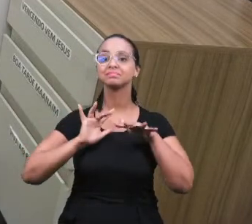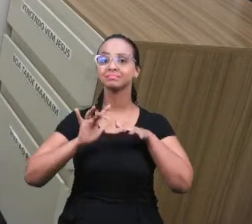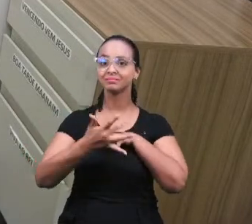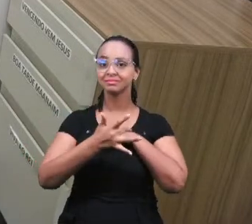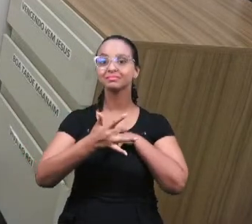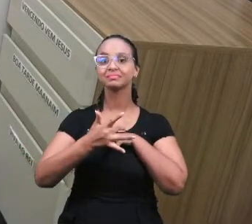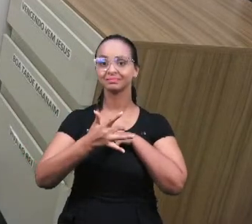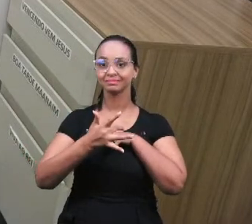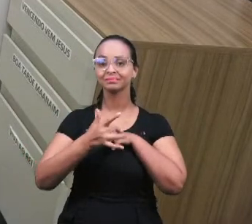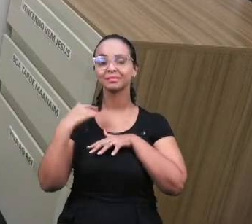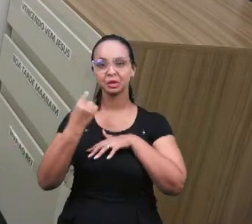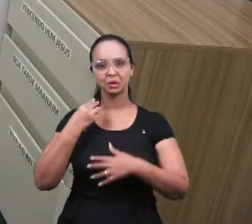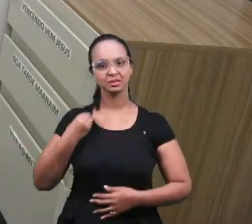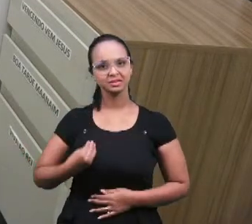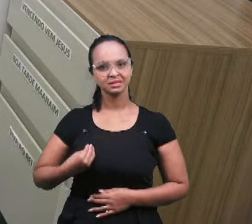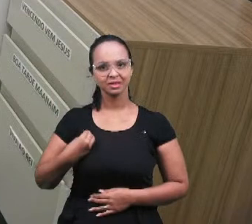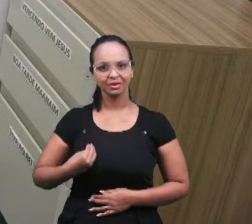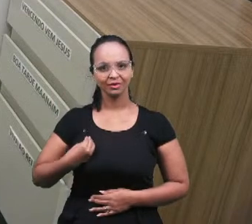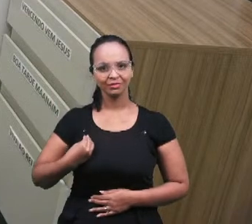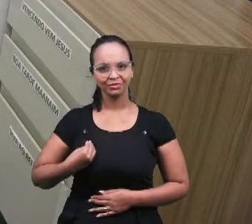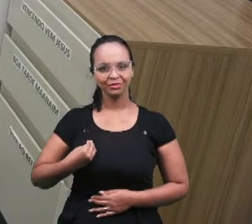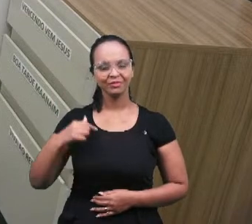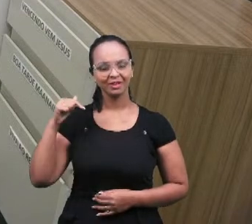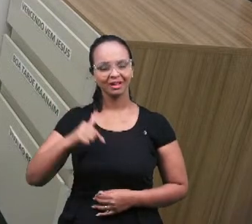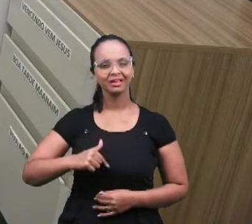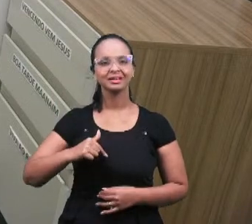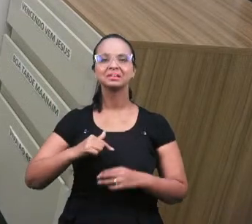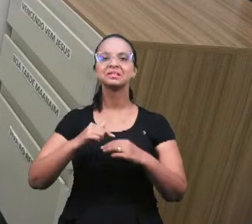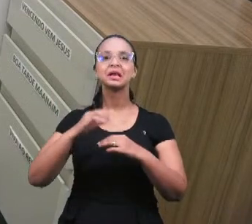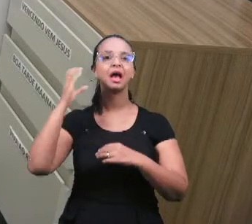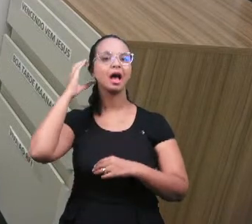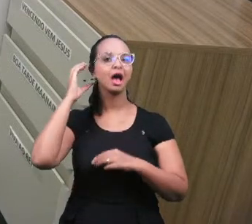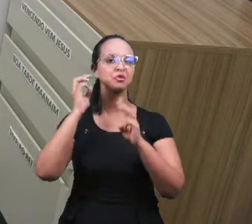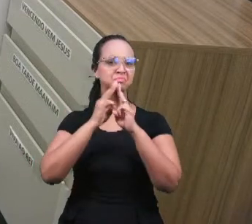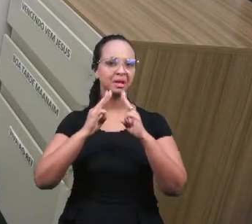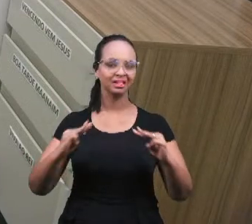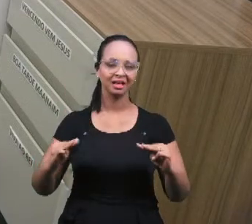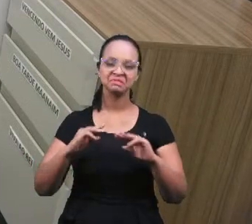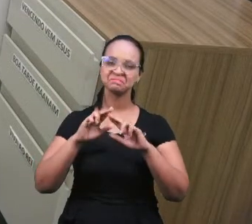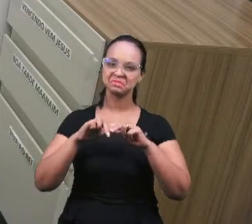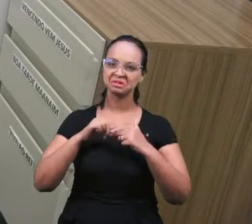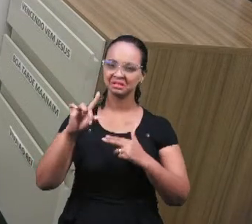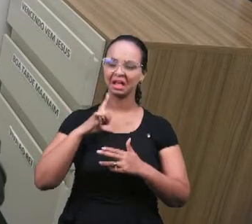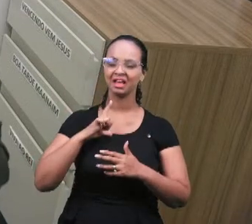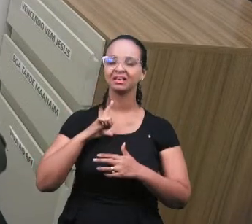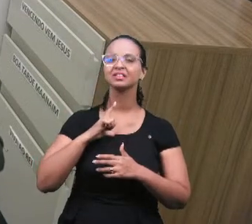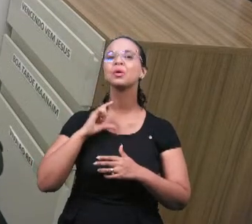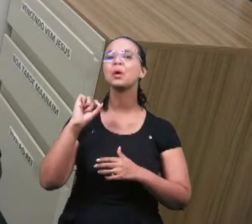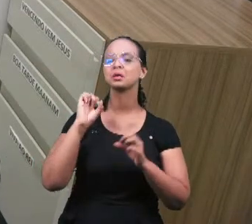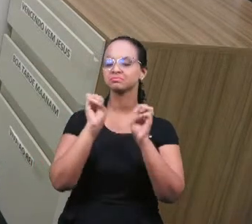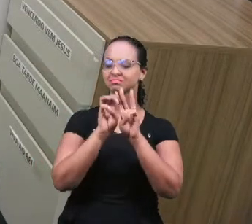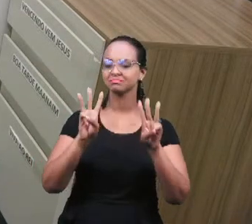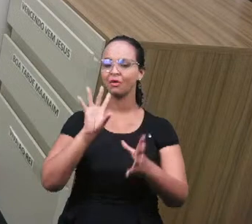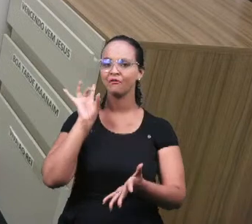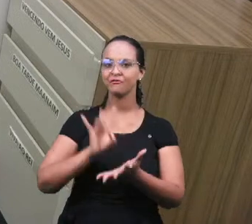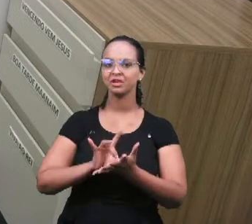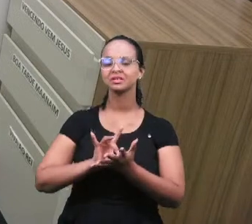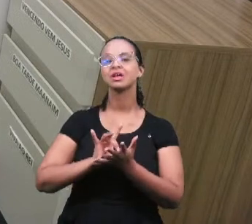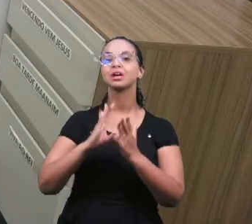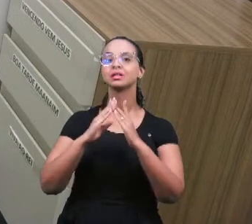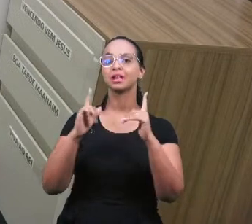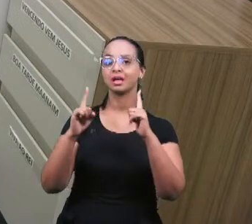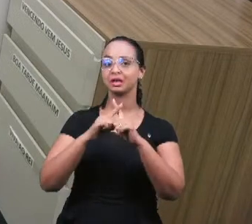plataformas digitais, estamos ao vivo pela rádio, TV Web Manaim e é claro, né, no canal oficial da Igreja Cristã Maranata